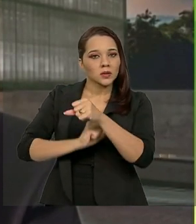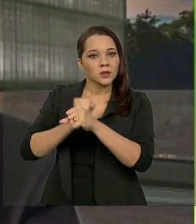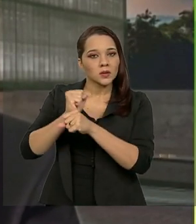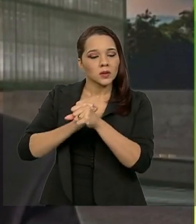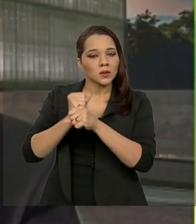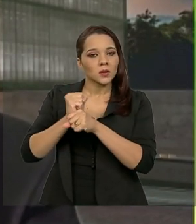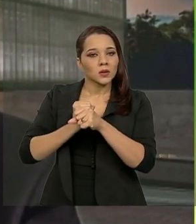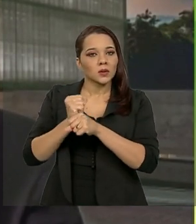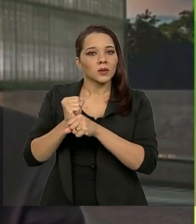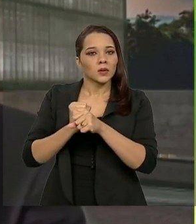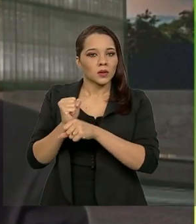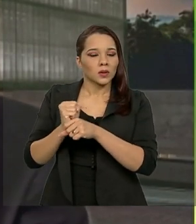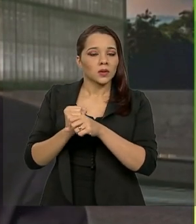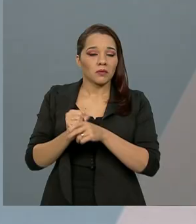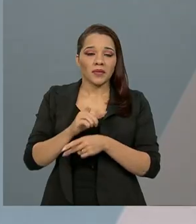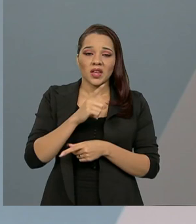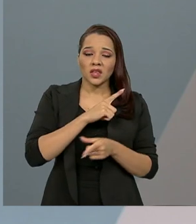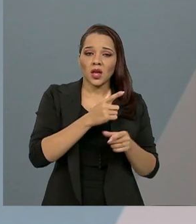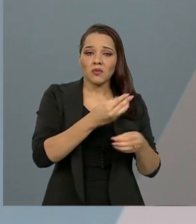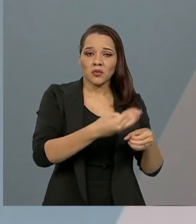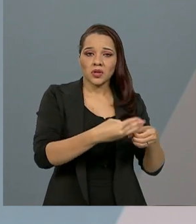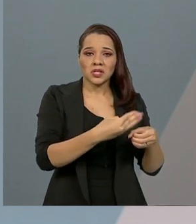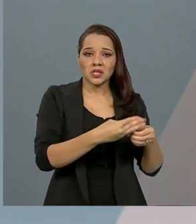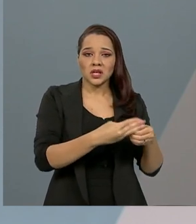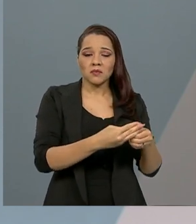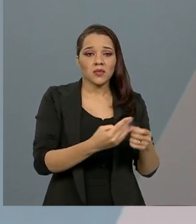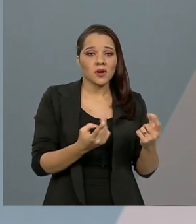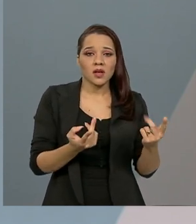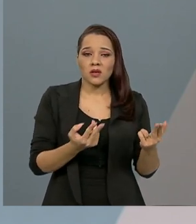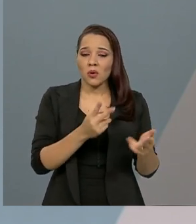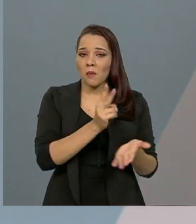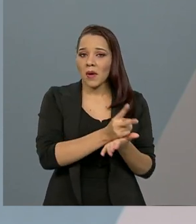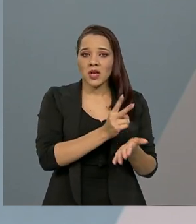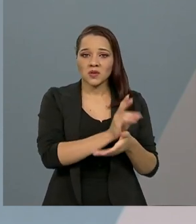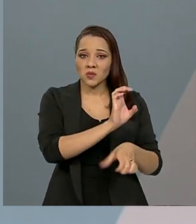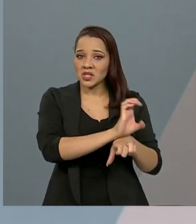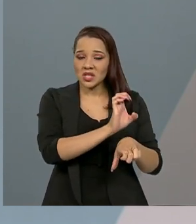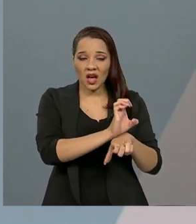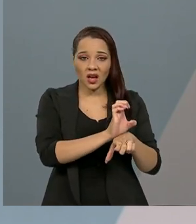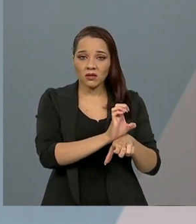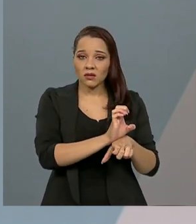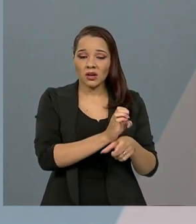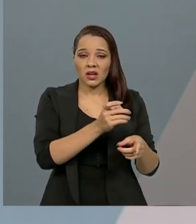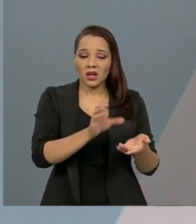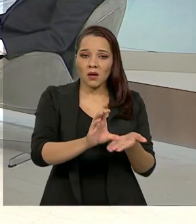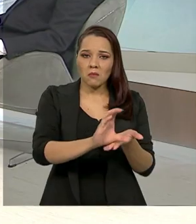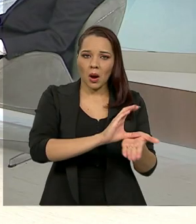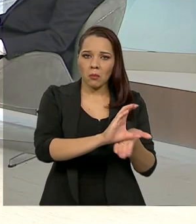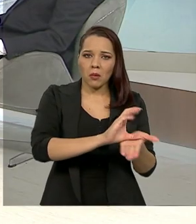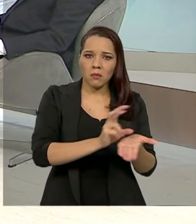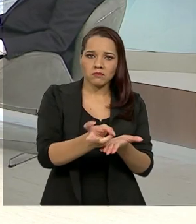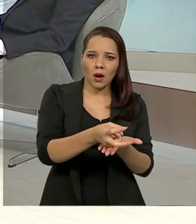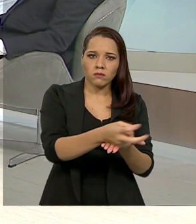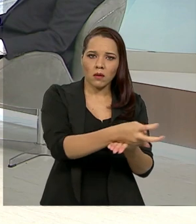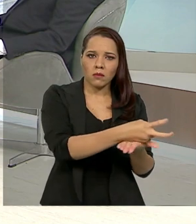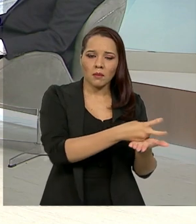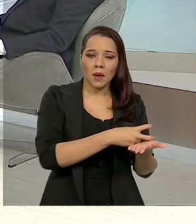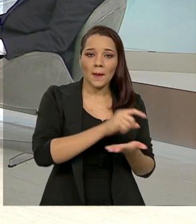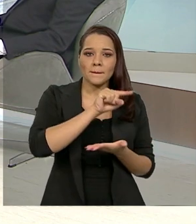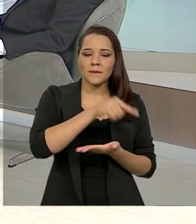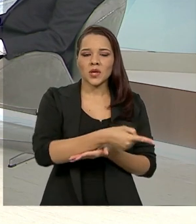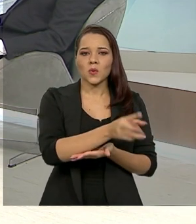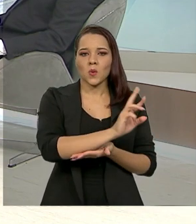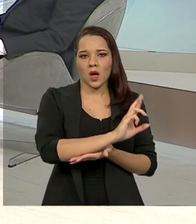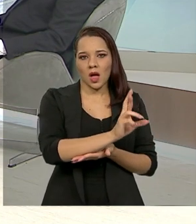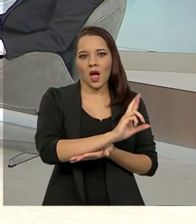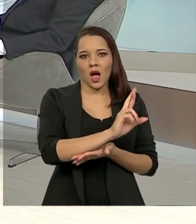capita, né? E temos municípios no mesmo estado da federação que acaba arrecadando mil